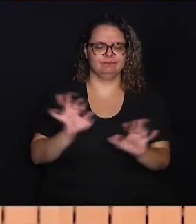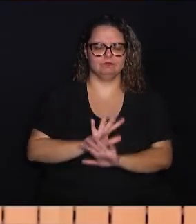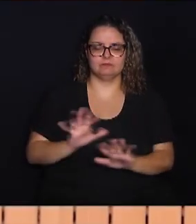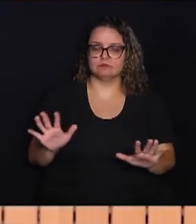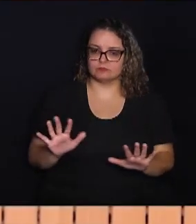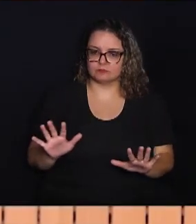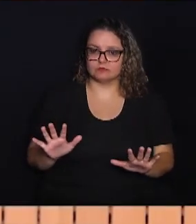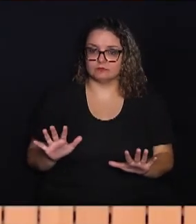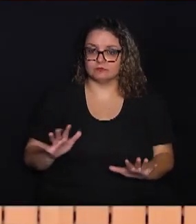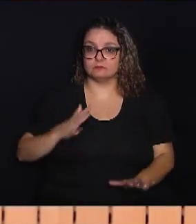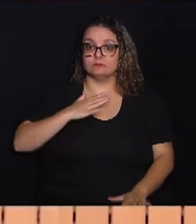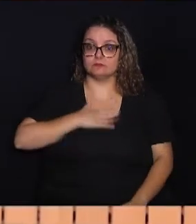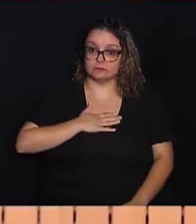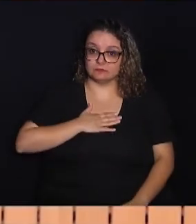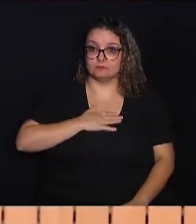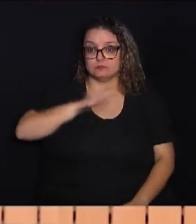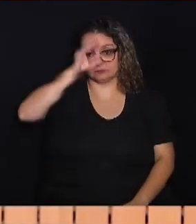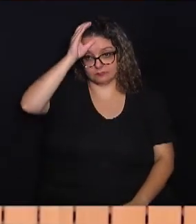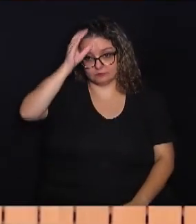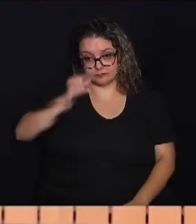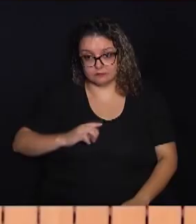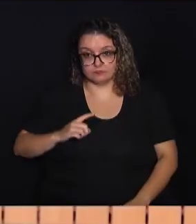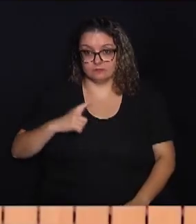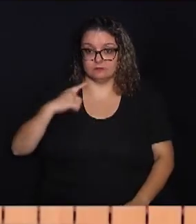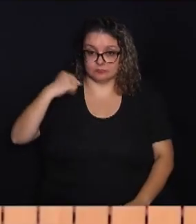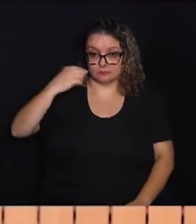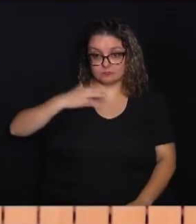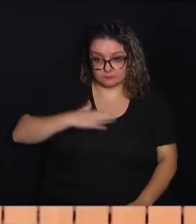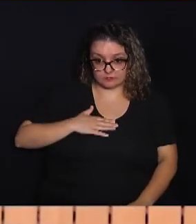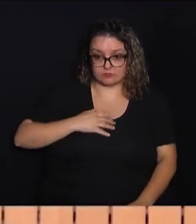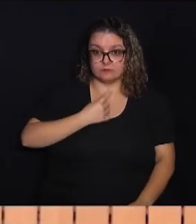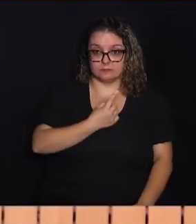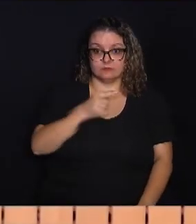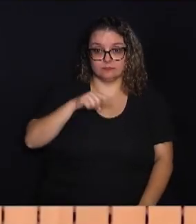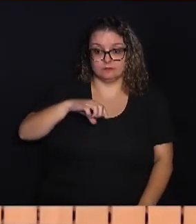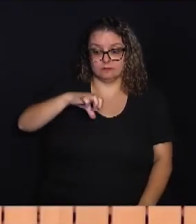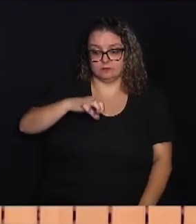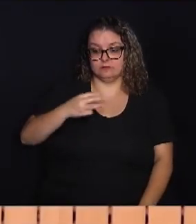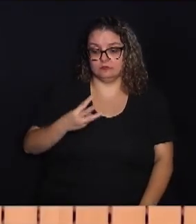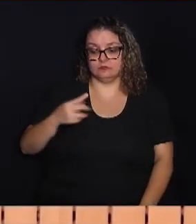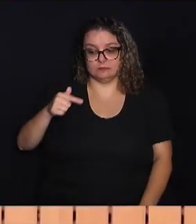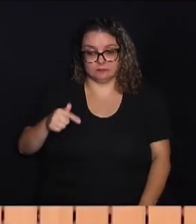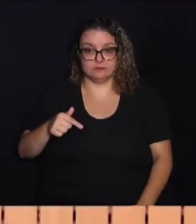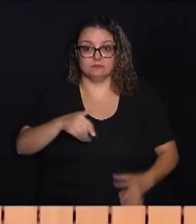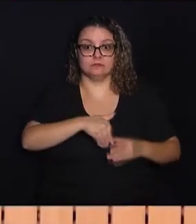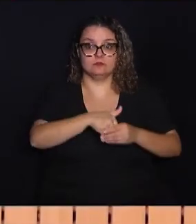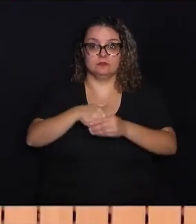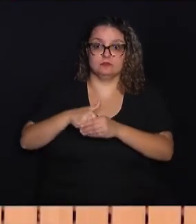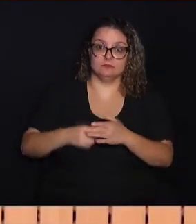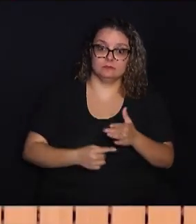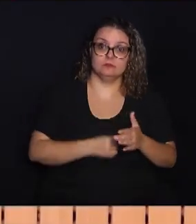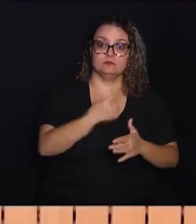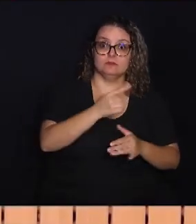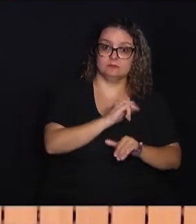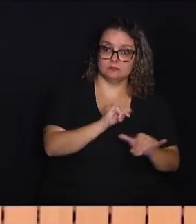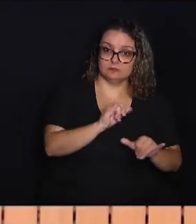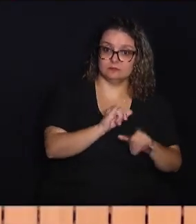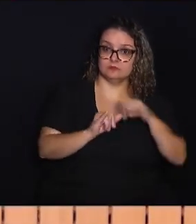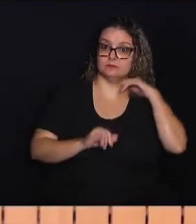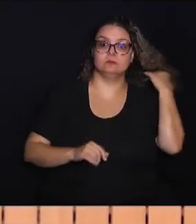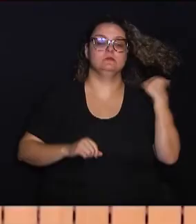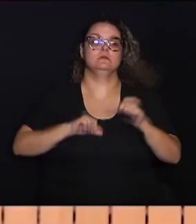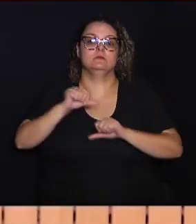e aos meus eleitores né de 1937 votos na primeira campanha eu fui